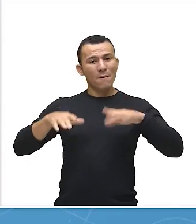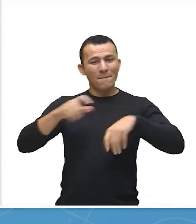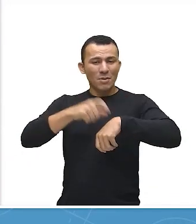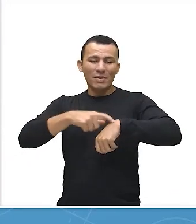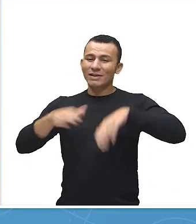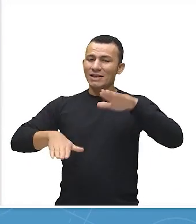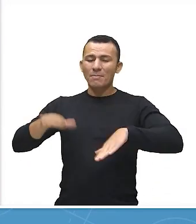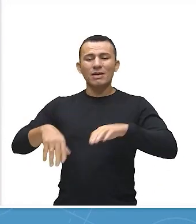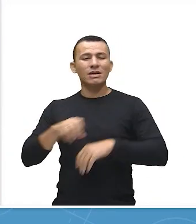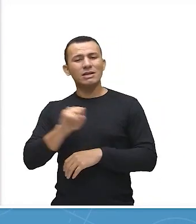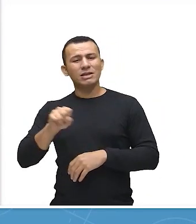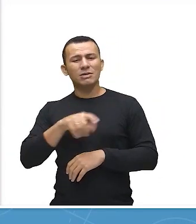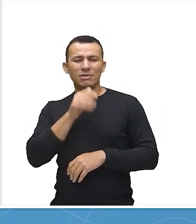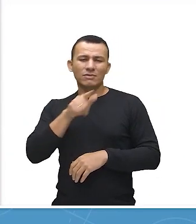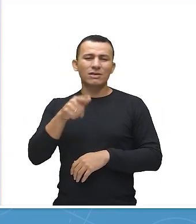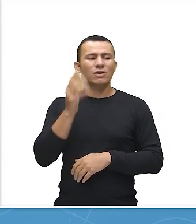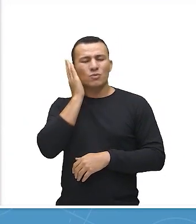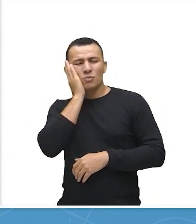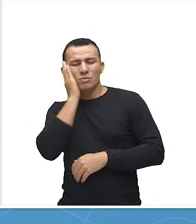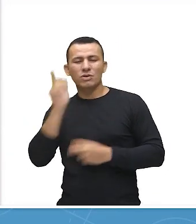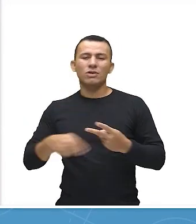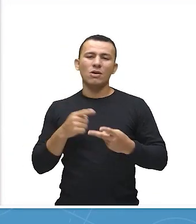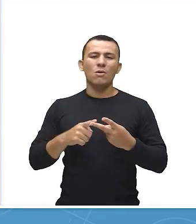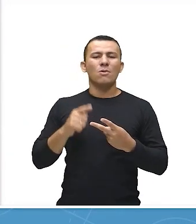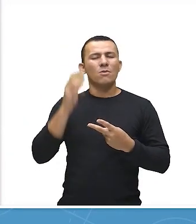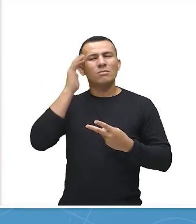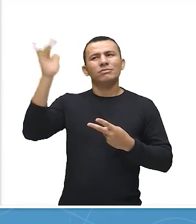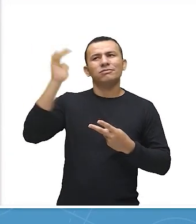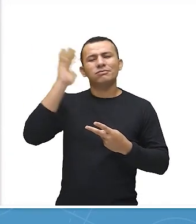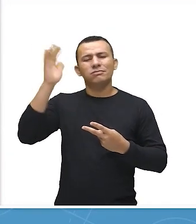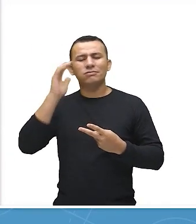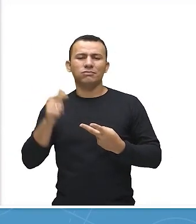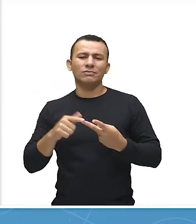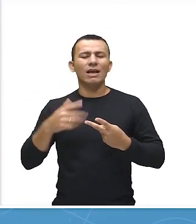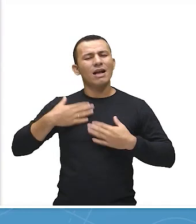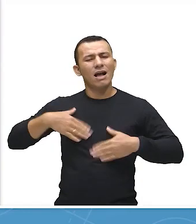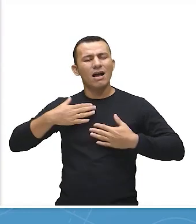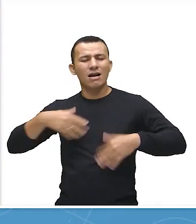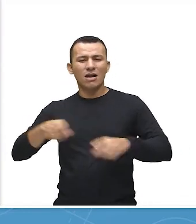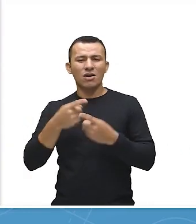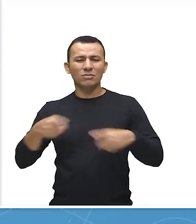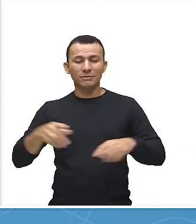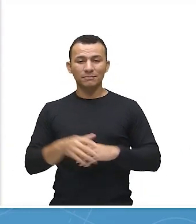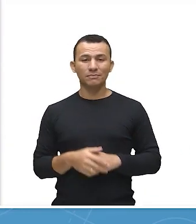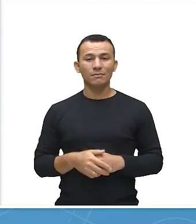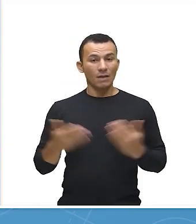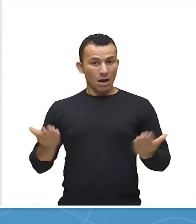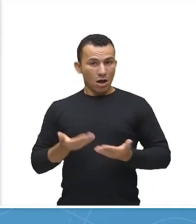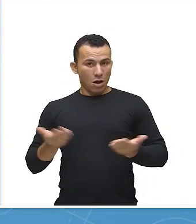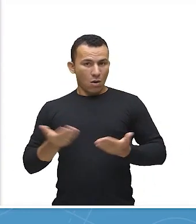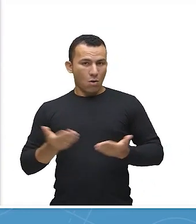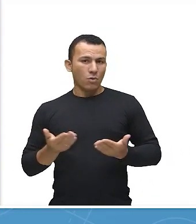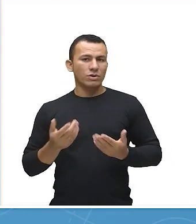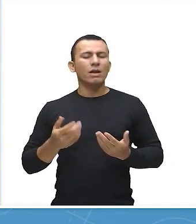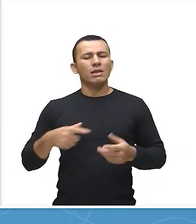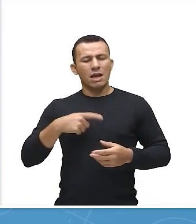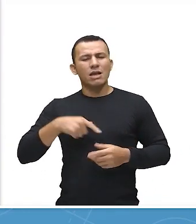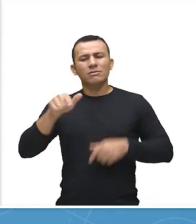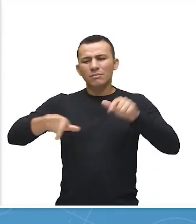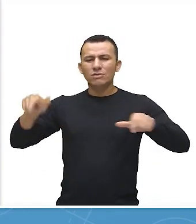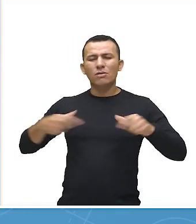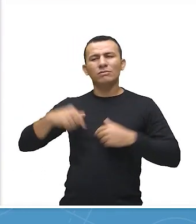que apontam que a música clássica, por exemplo, ela ajuda no processo de concentração quando a gente está estudando. Claro, uma música num